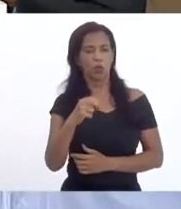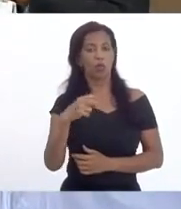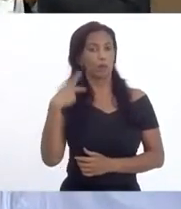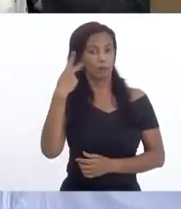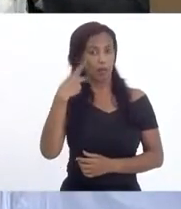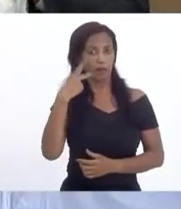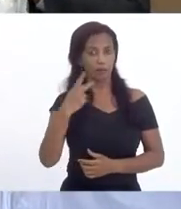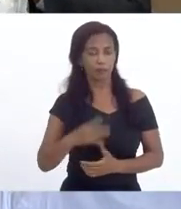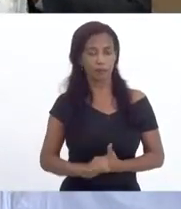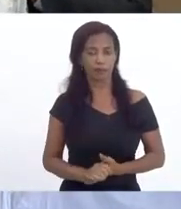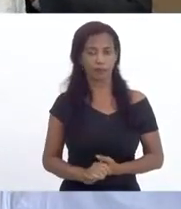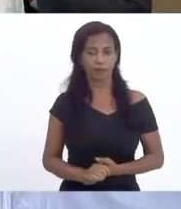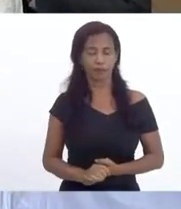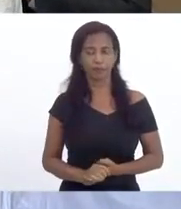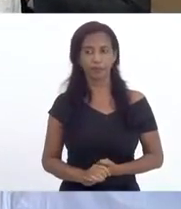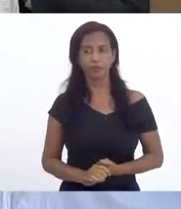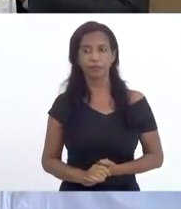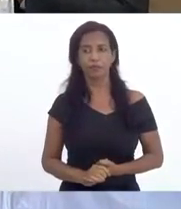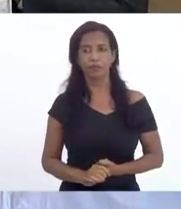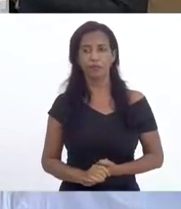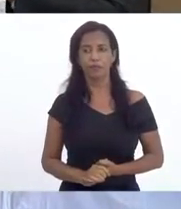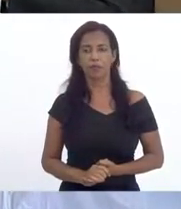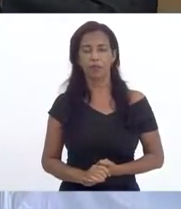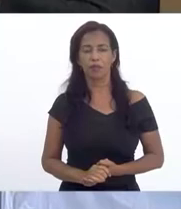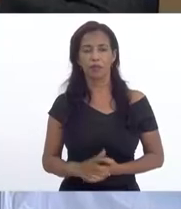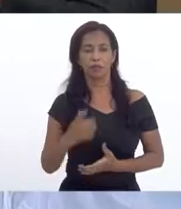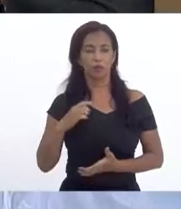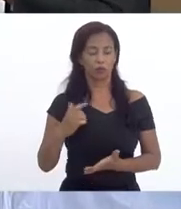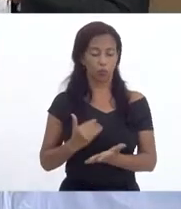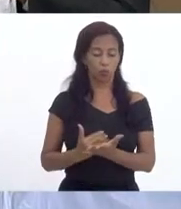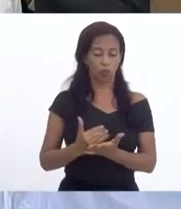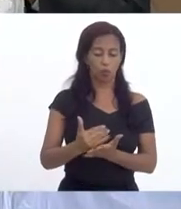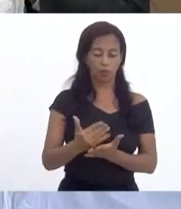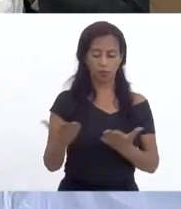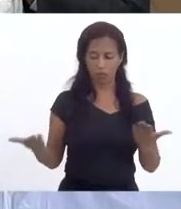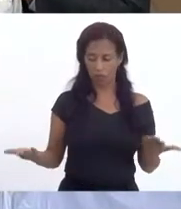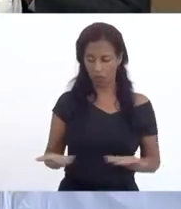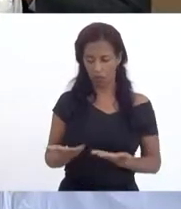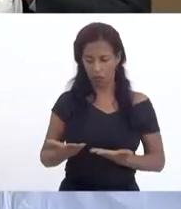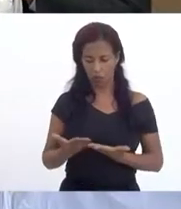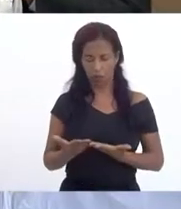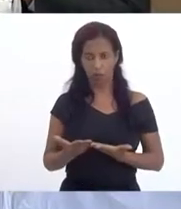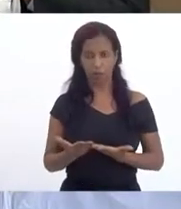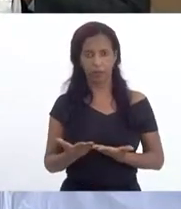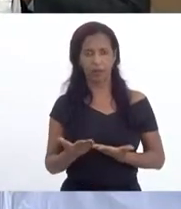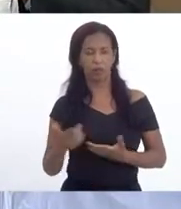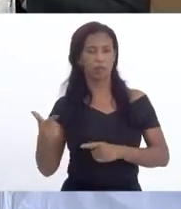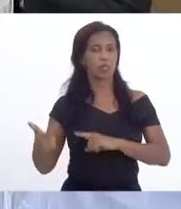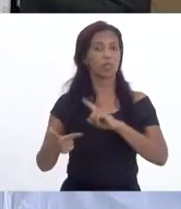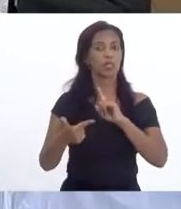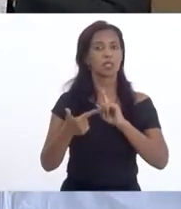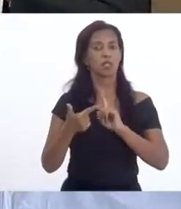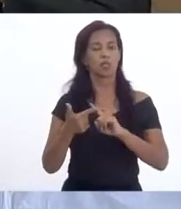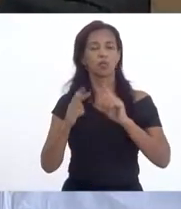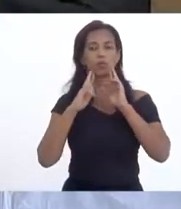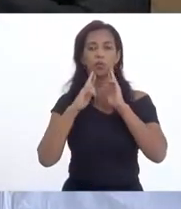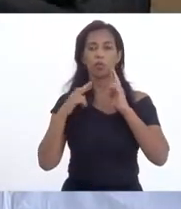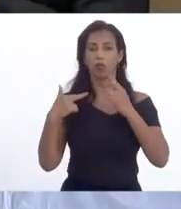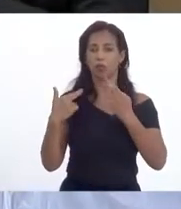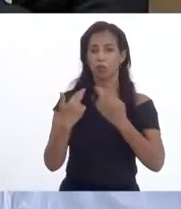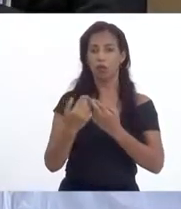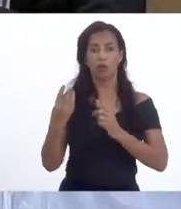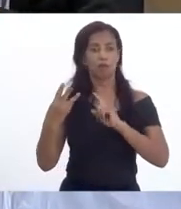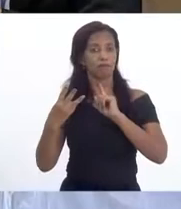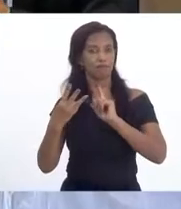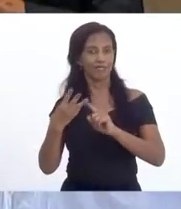parlamentares, e nós estamos começando agora, já estamos na nossa segunda reunião, a terceira, agora